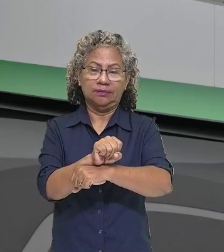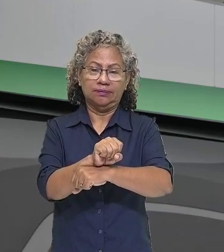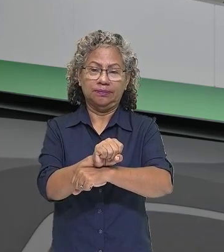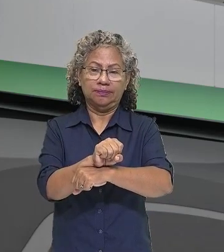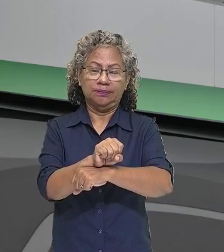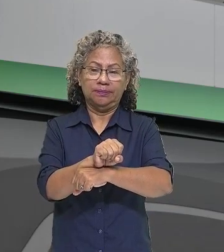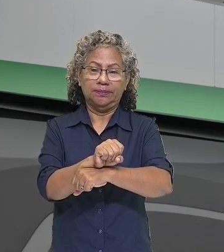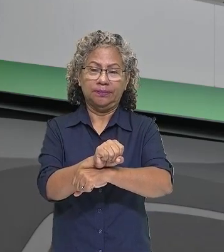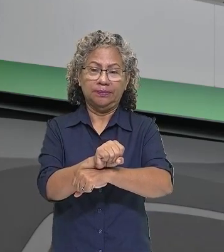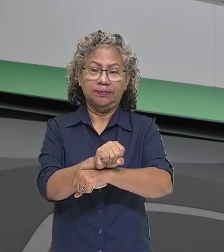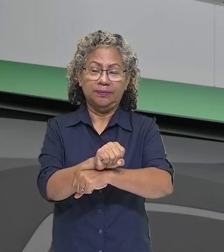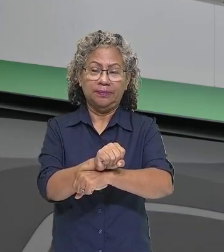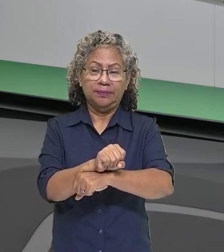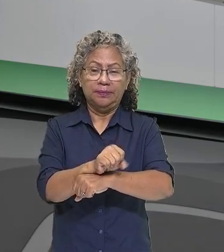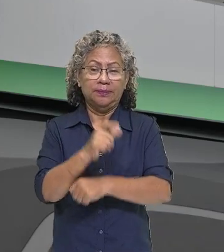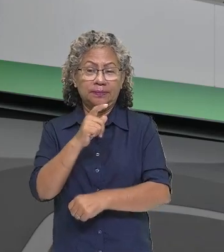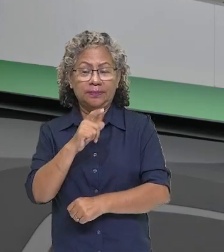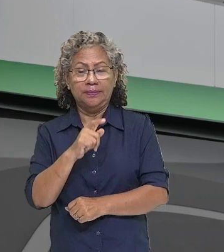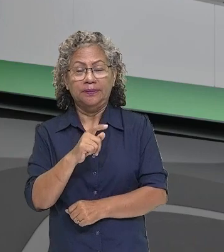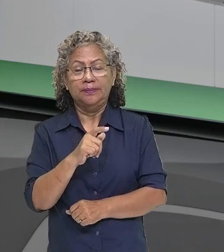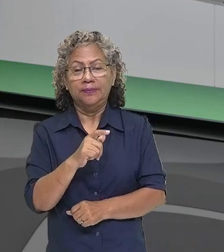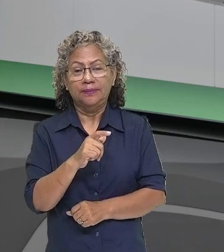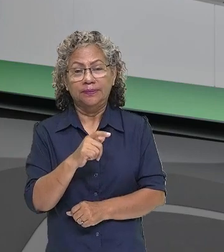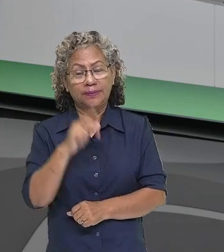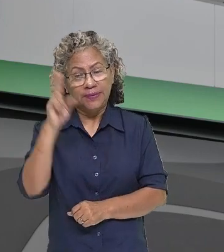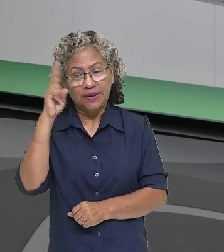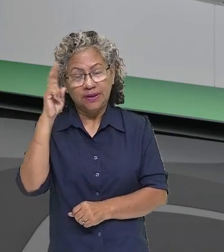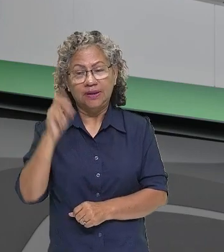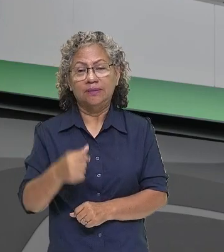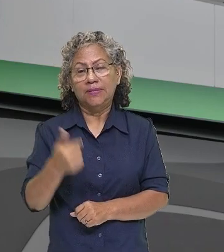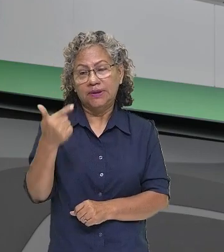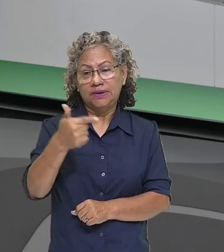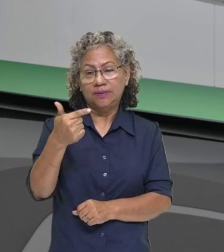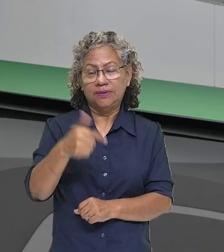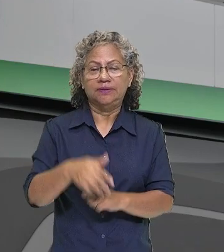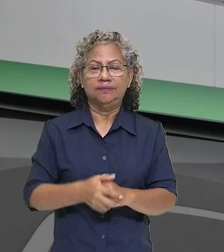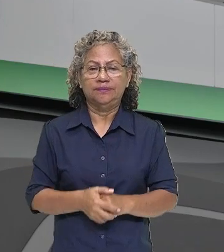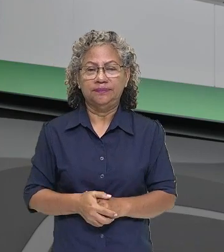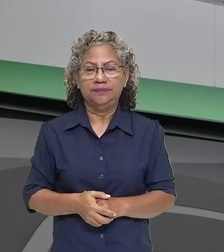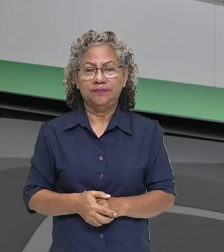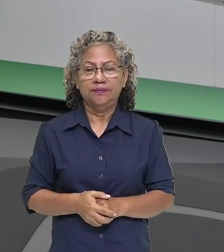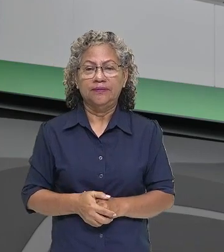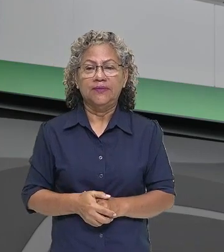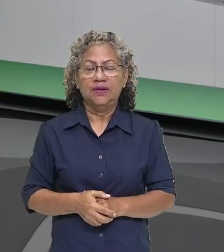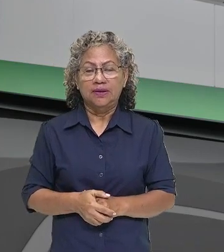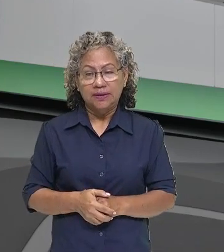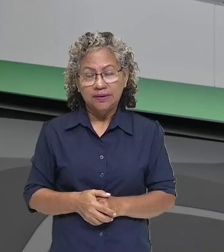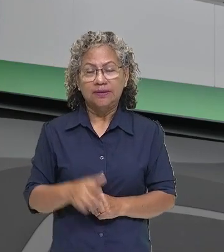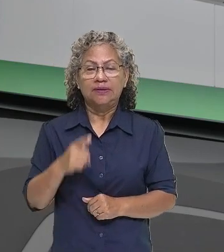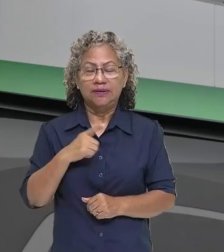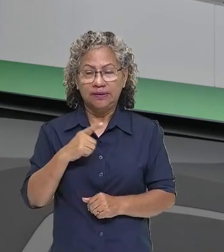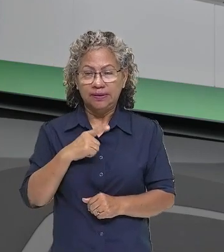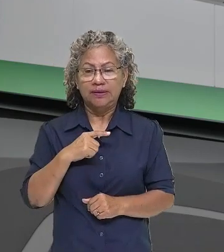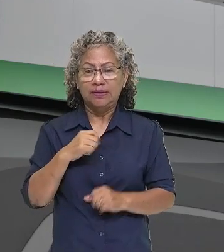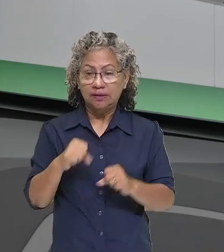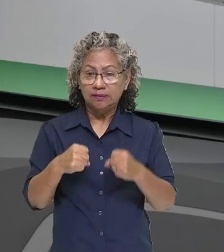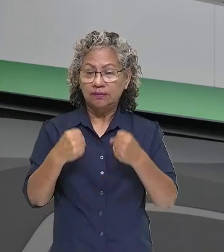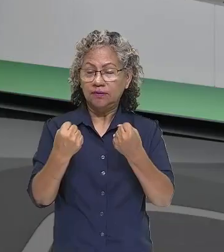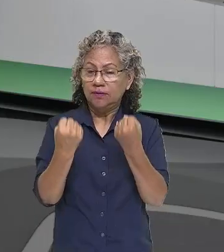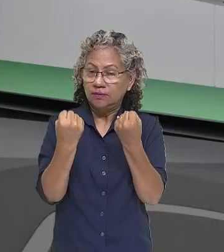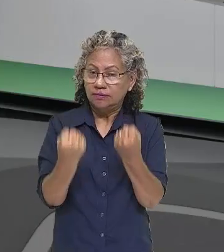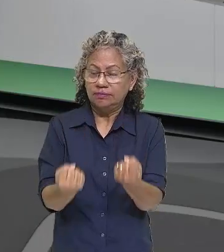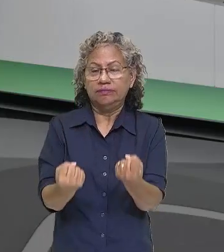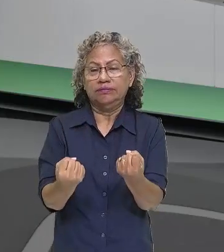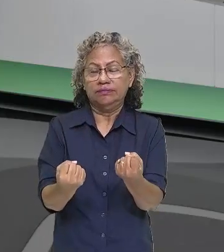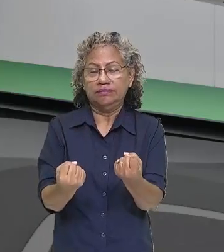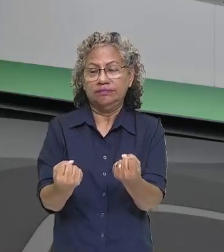parado. Agora, a segunda lei, lembra lá, envolve o quê? A força vai ser igual a massa vezes